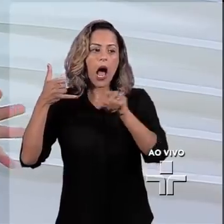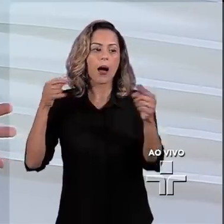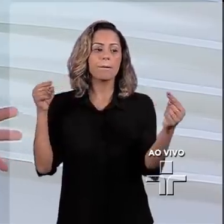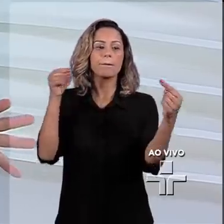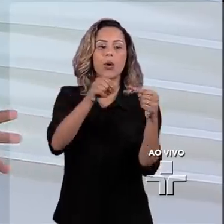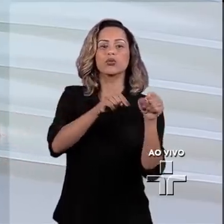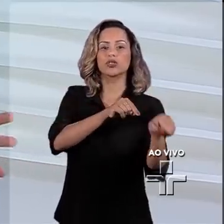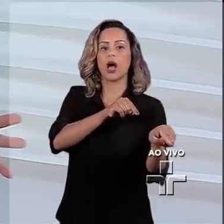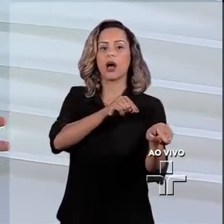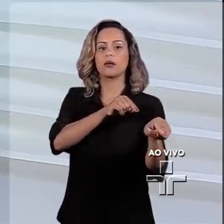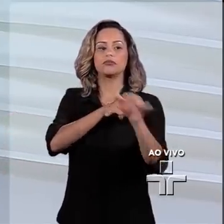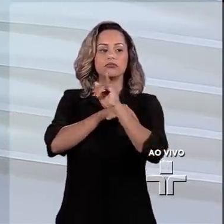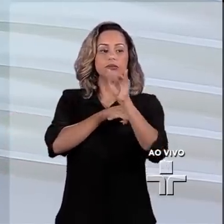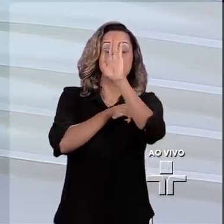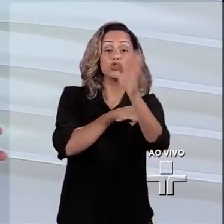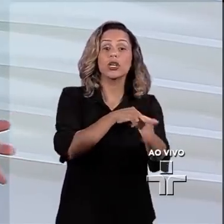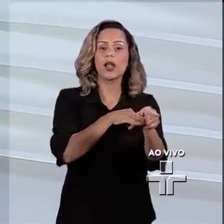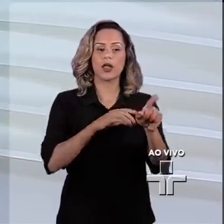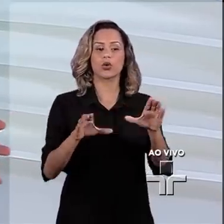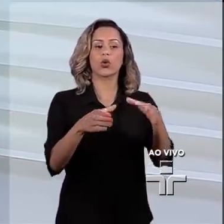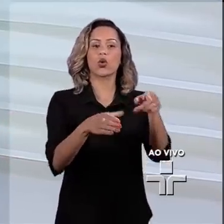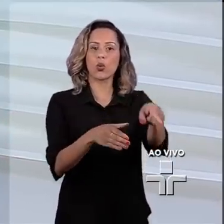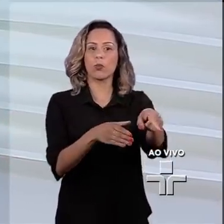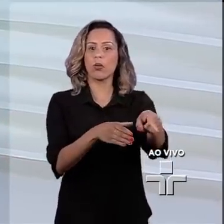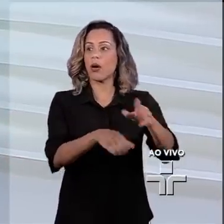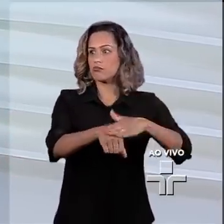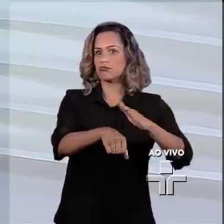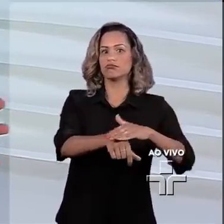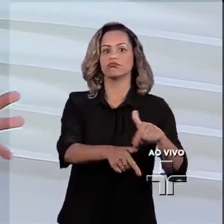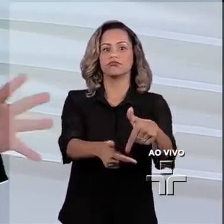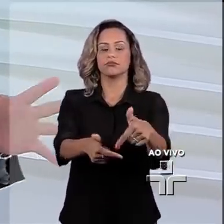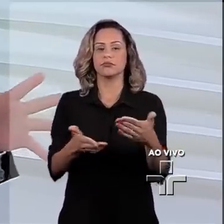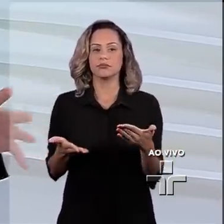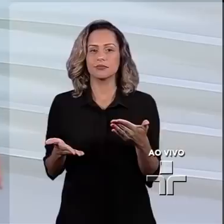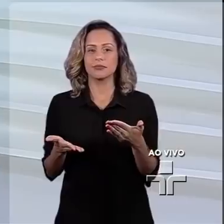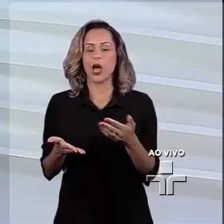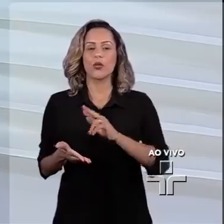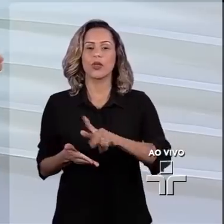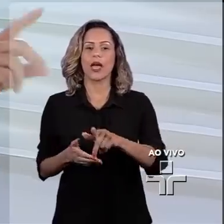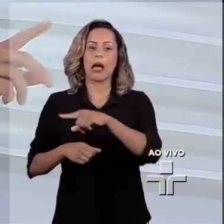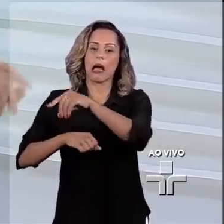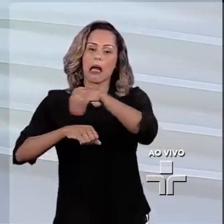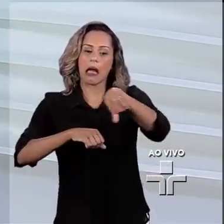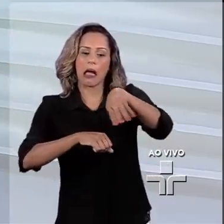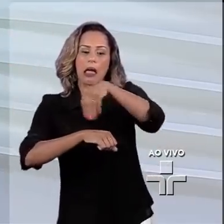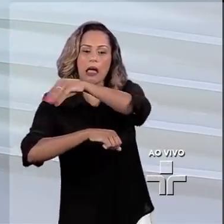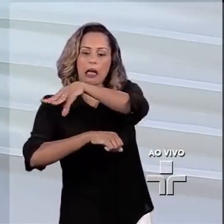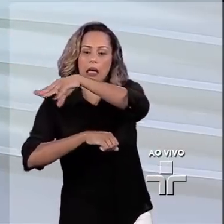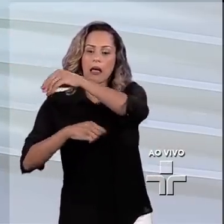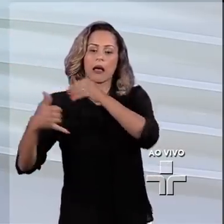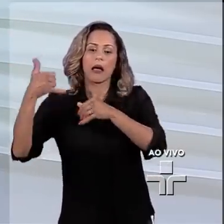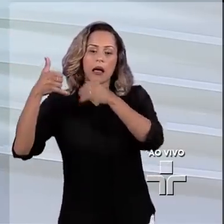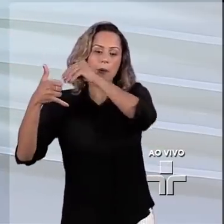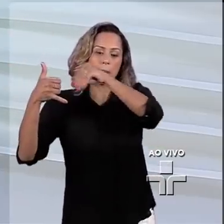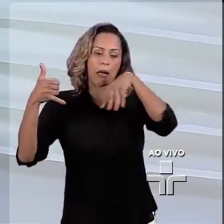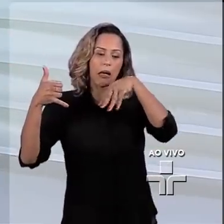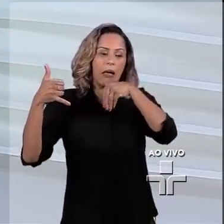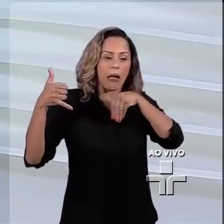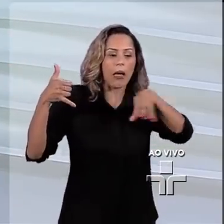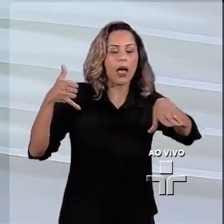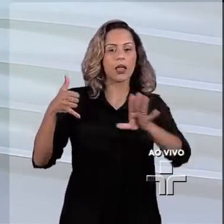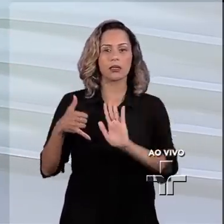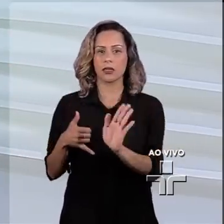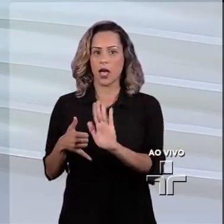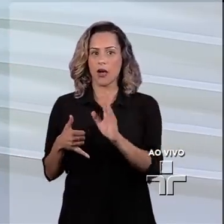mais direcionamento ou o gestor lá na ponta orientar para atender o interesse do vereador A ou do vereador B. Aquilo